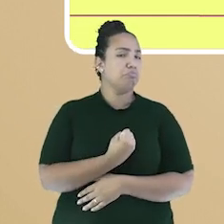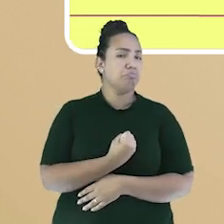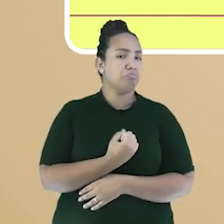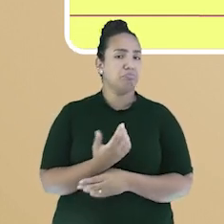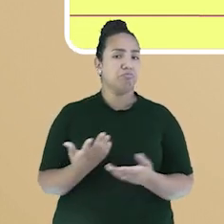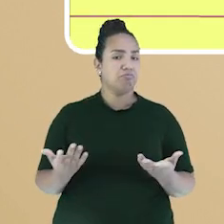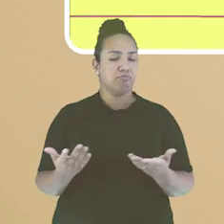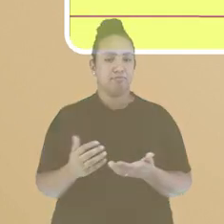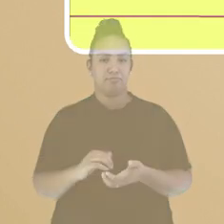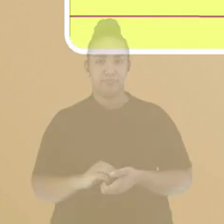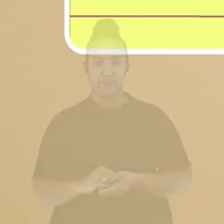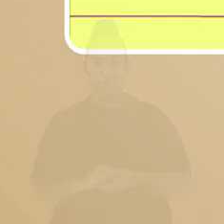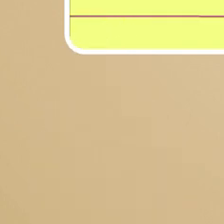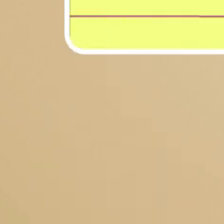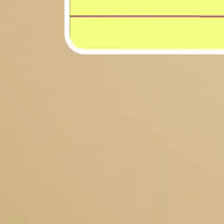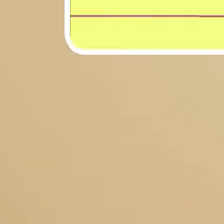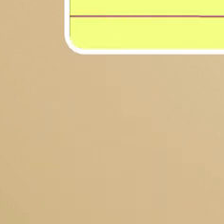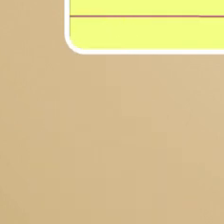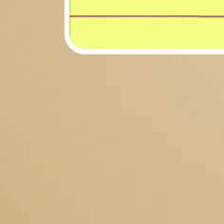decomposição